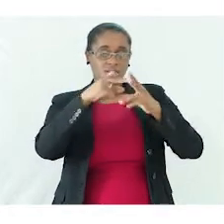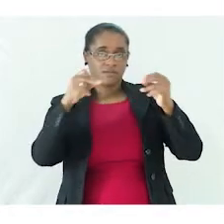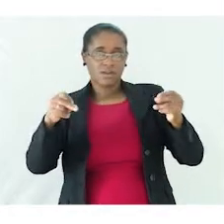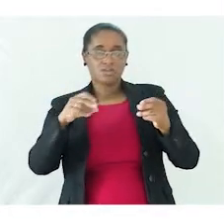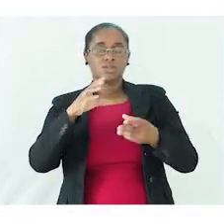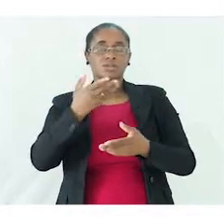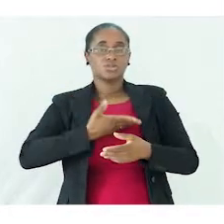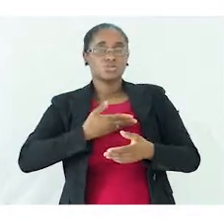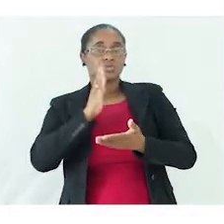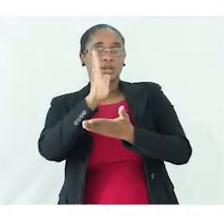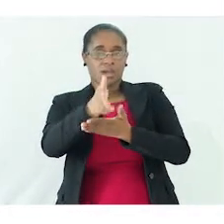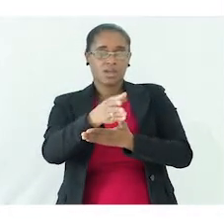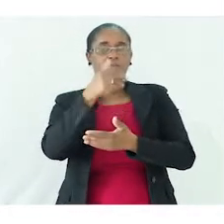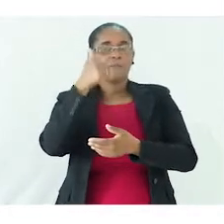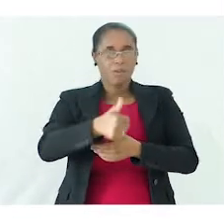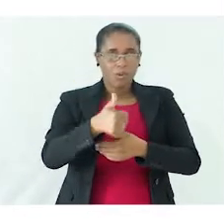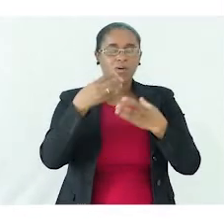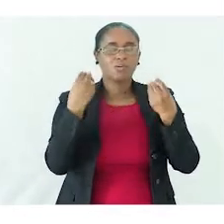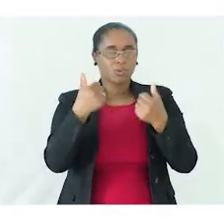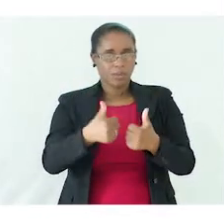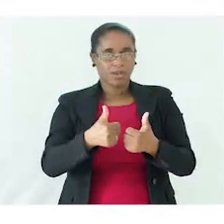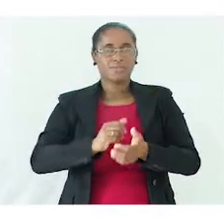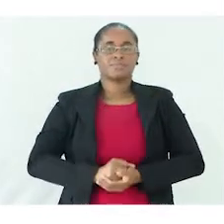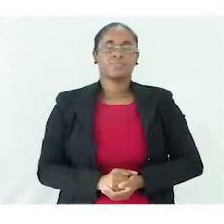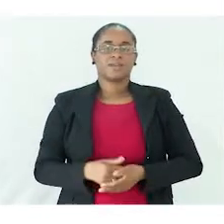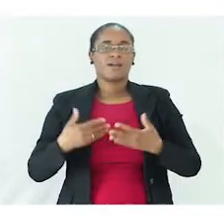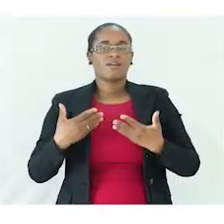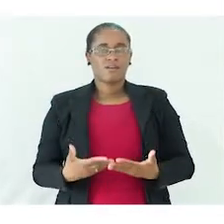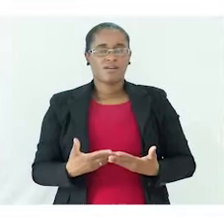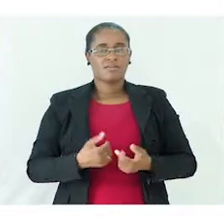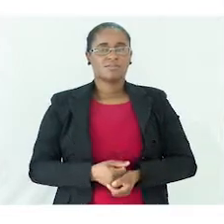direto. Boa! Muito bem. E agora,